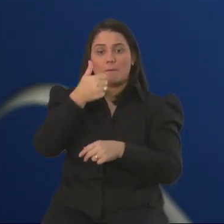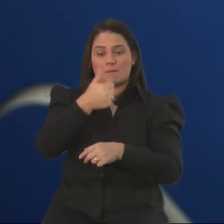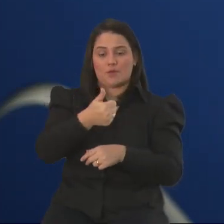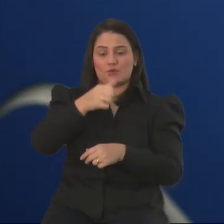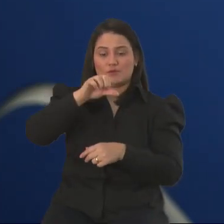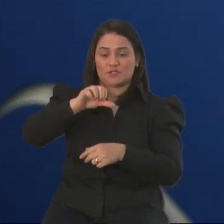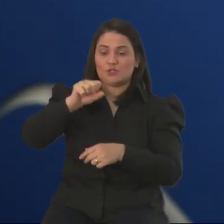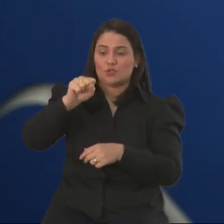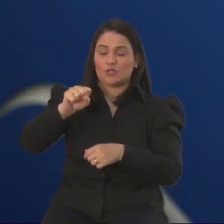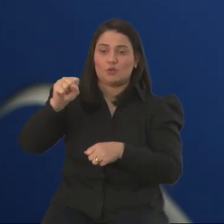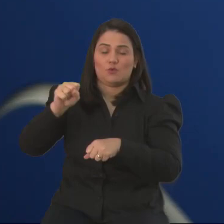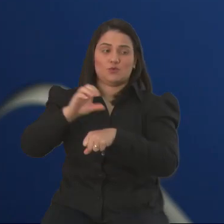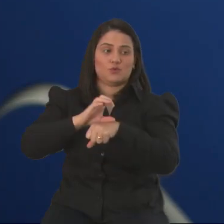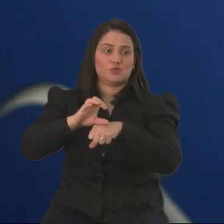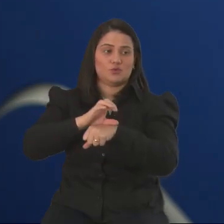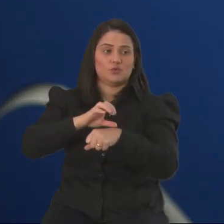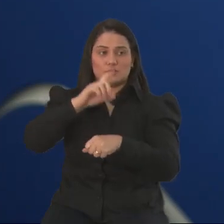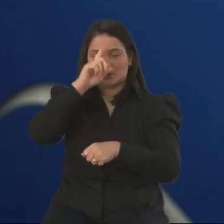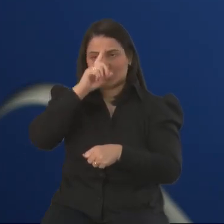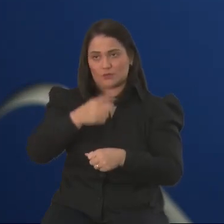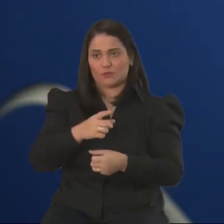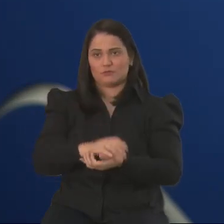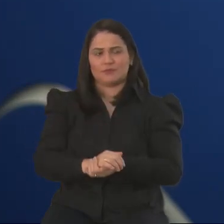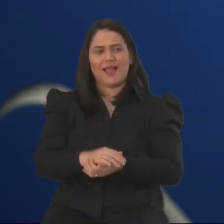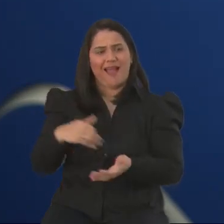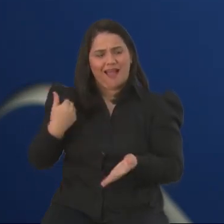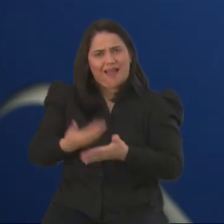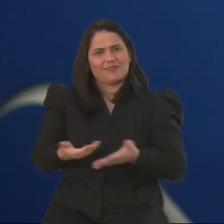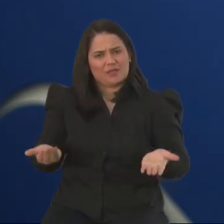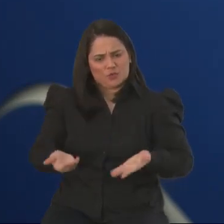1988. E a gente ainda precisa de um Dia da Mulher?